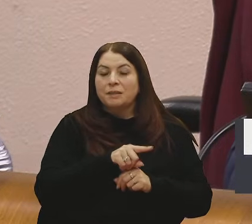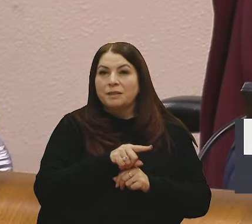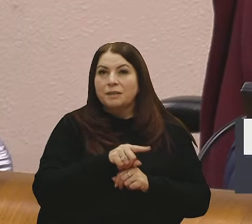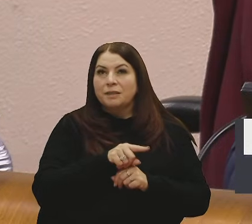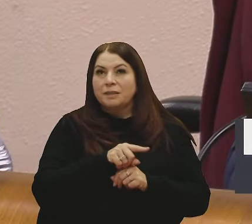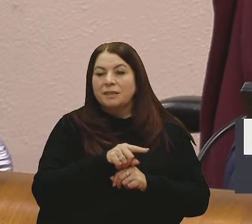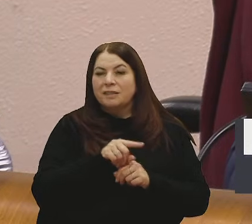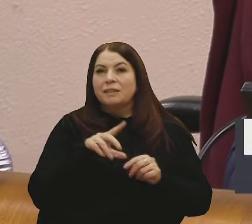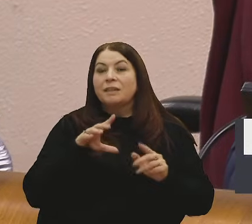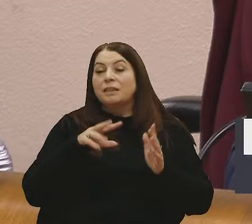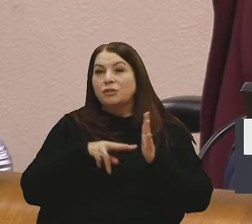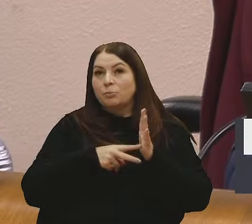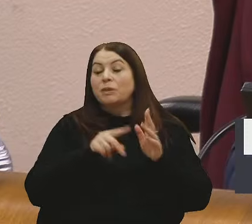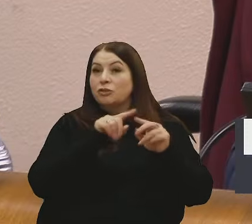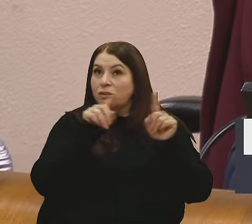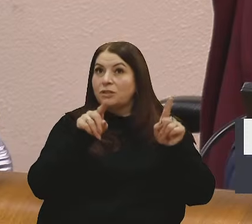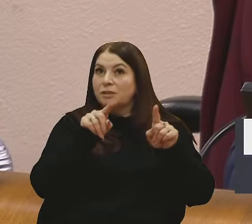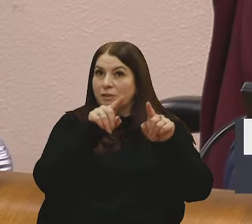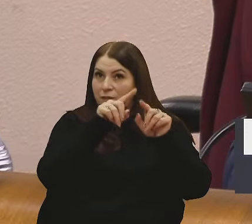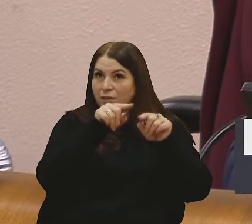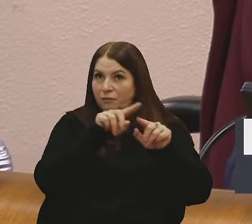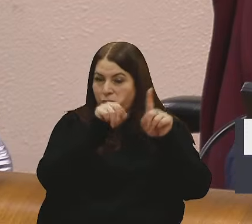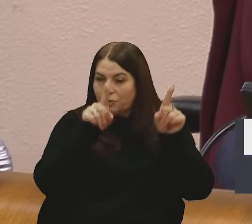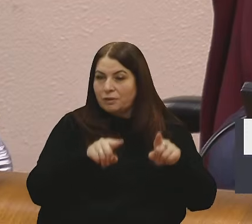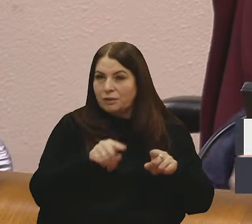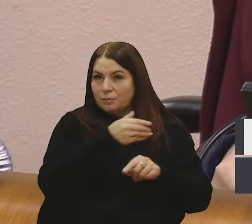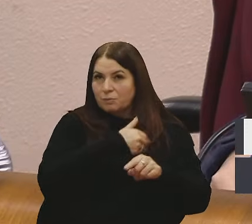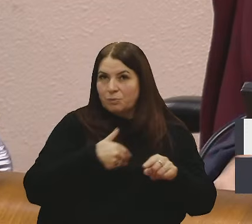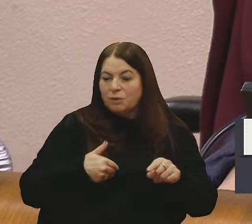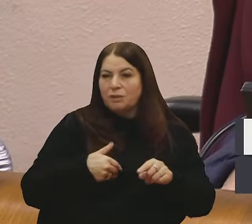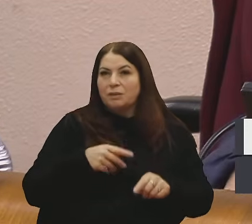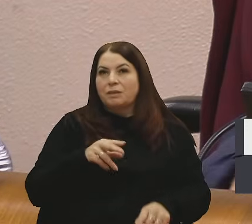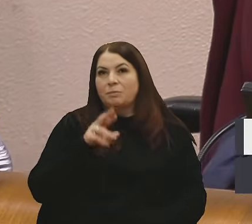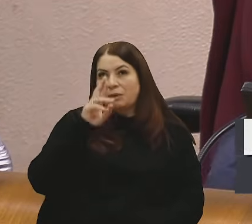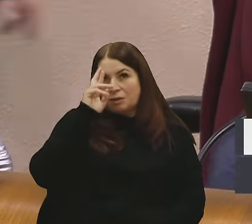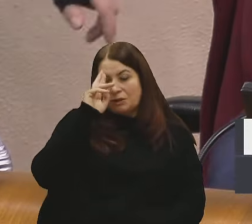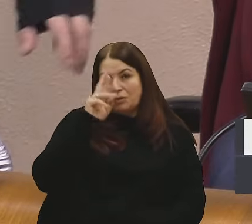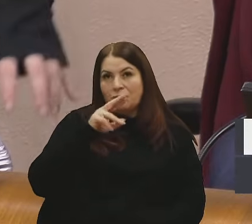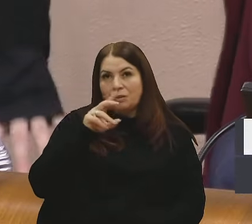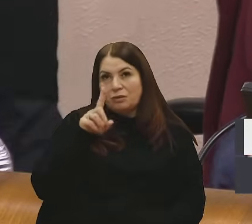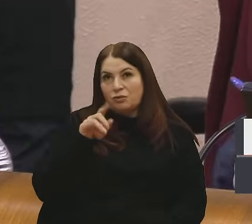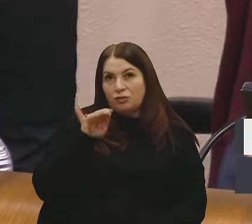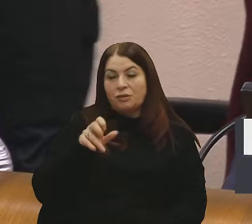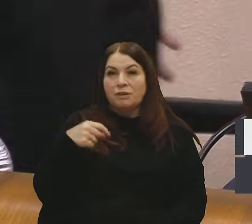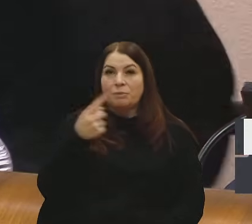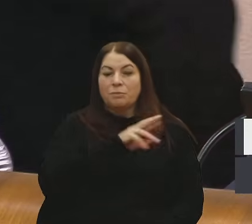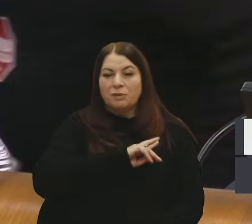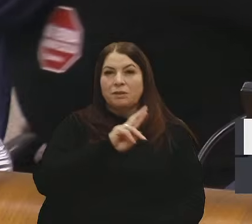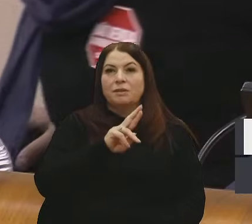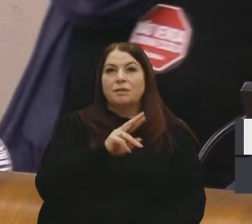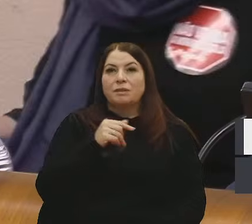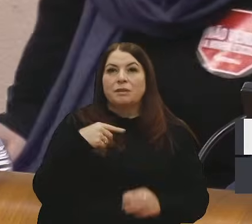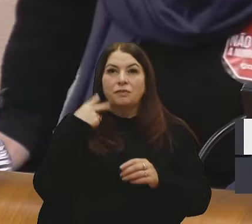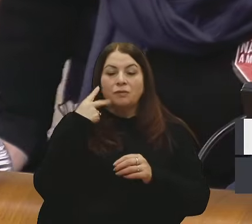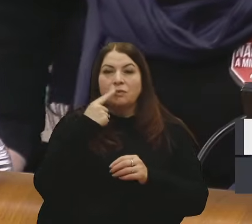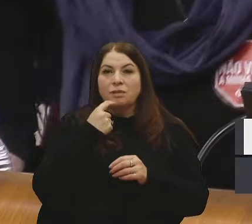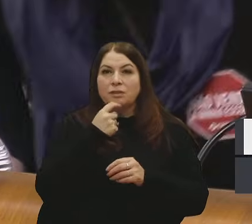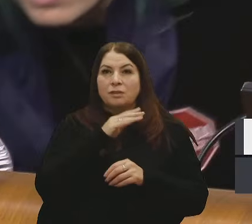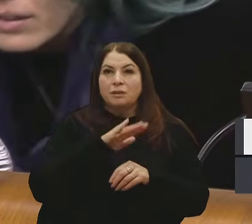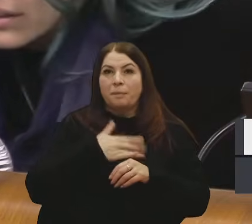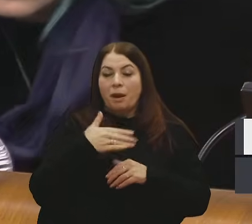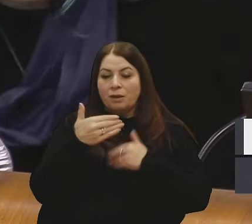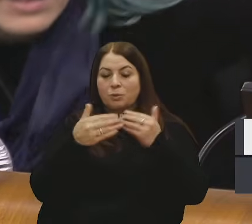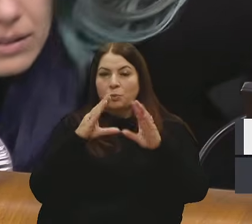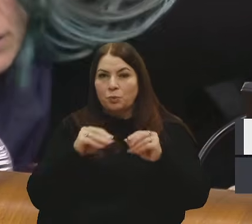Tine representando o mandato da vereadora Rose Frigeri, e no decorrer aí da noite nós vamos citando as